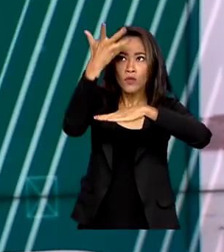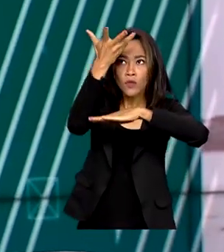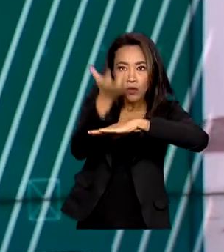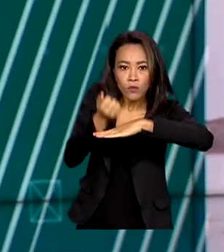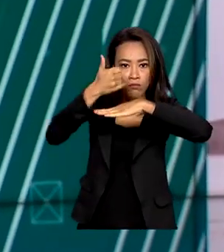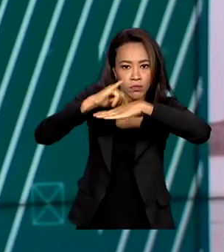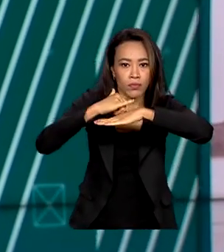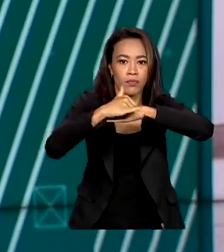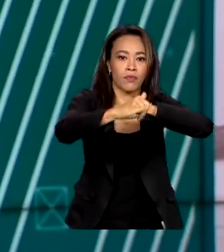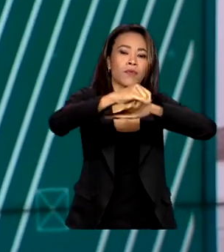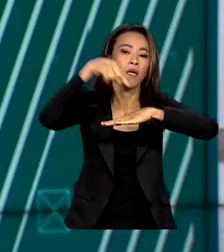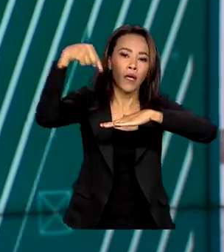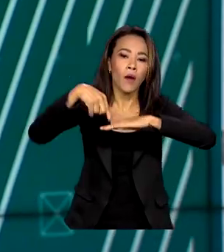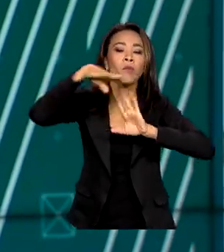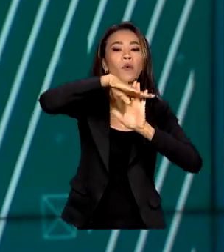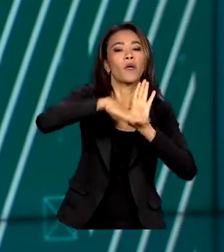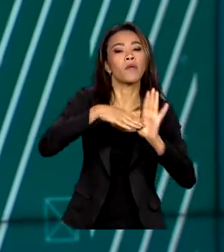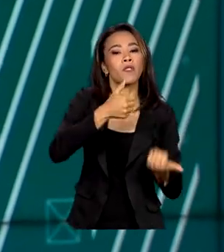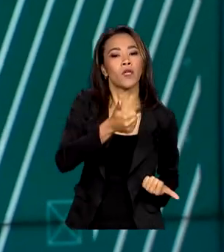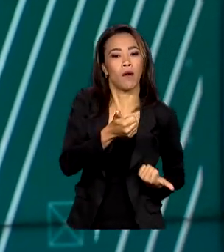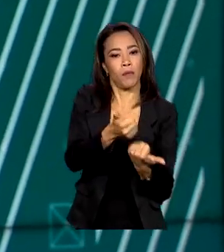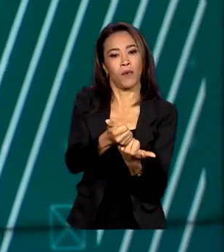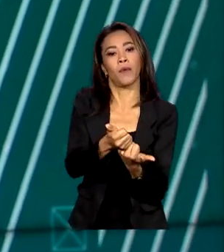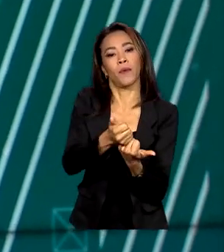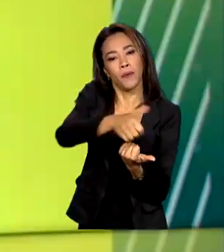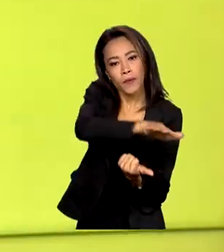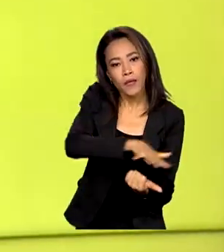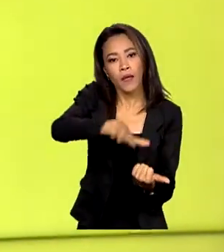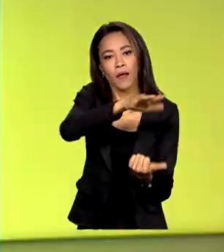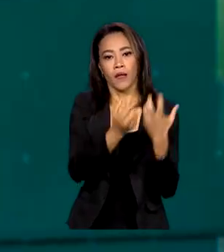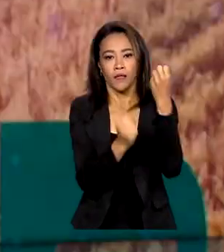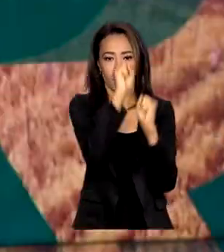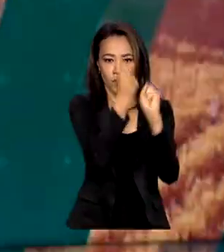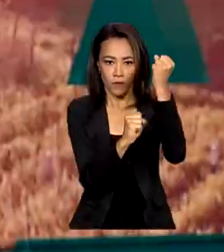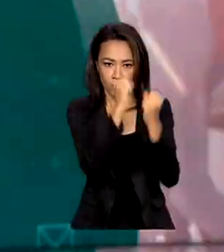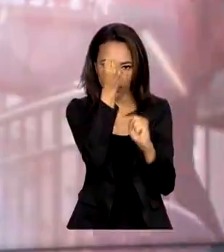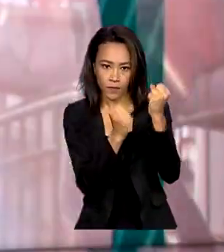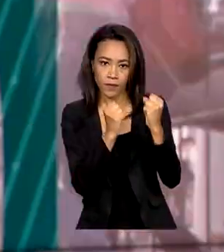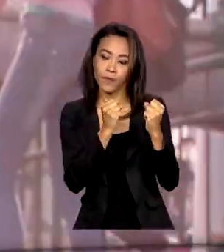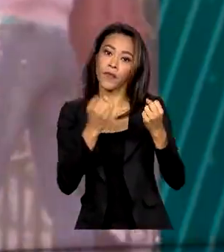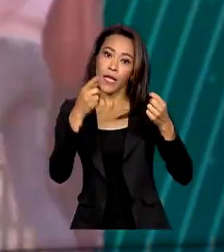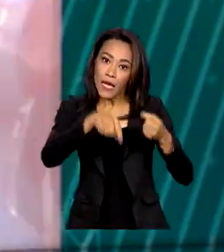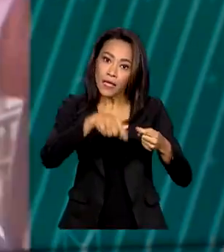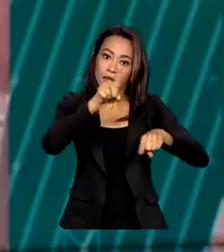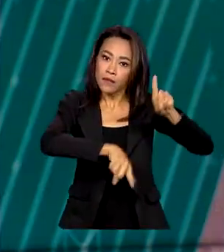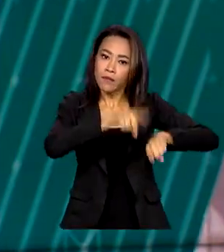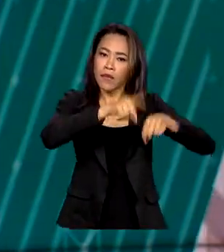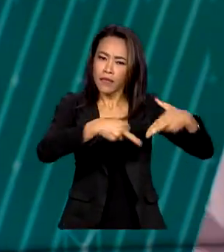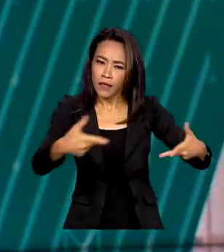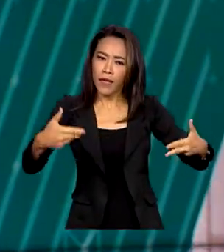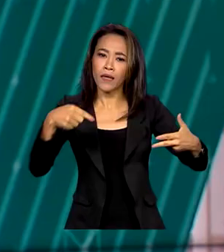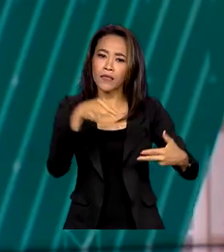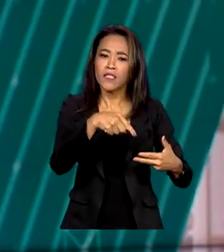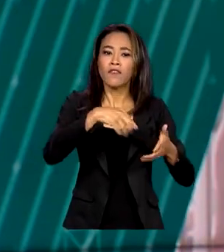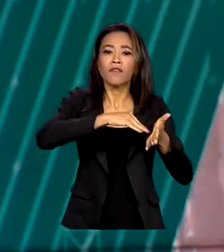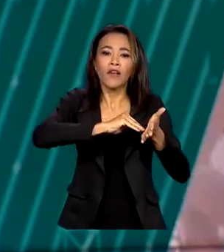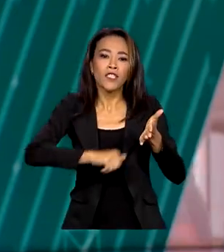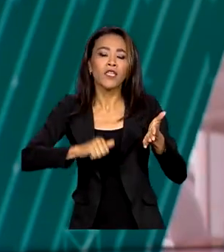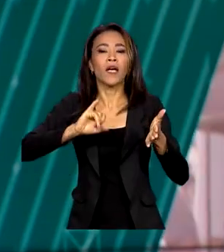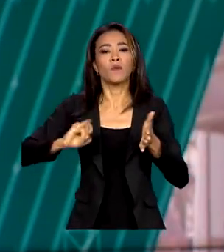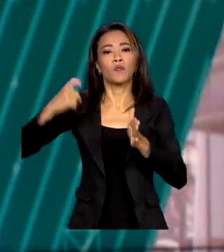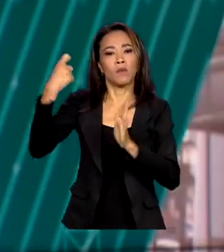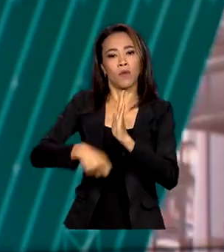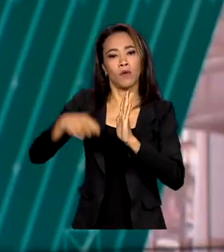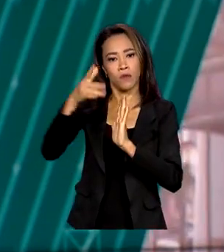ao Desenvolvimento Tecnológico da Indústria de Semicondutores. Com isso, esses equipamentos ficam isentos de alguns